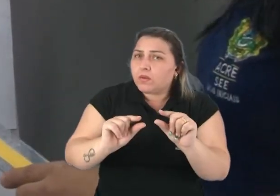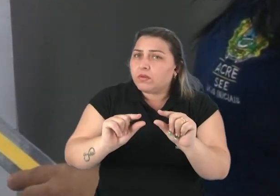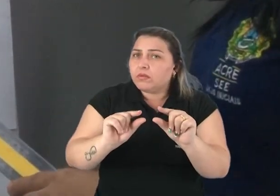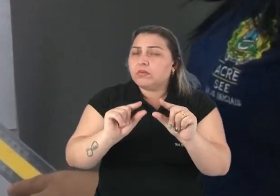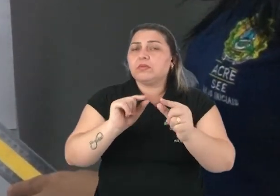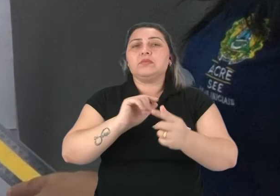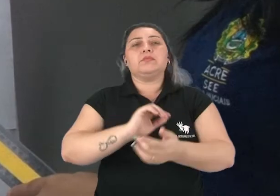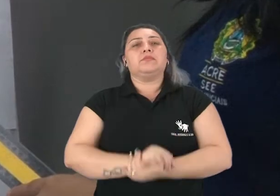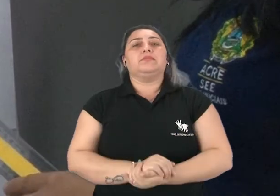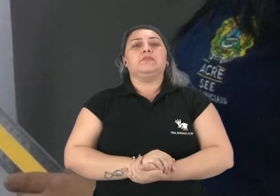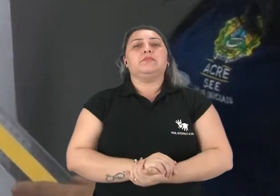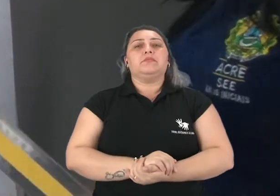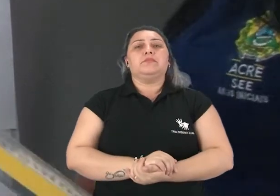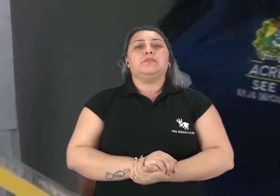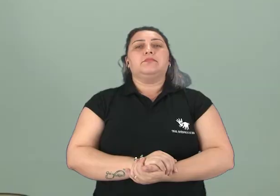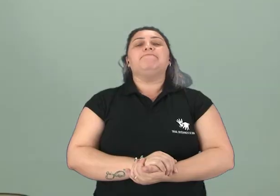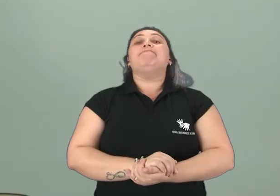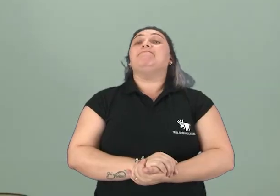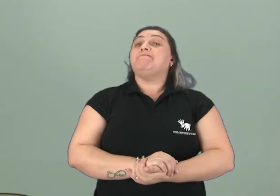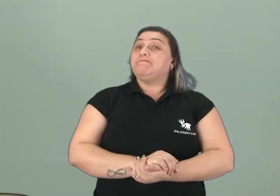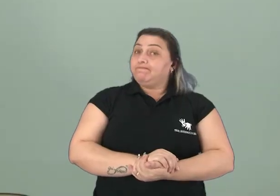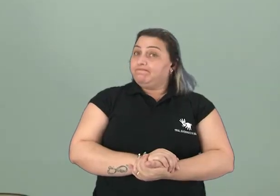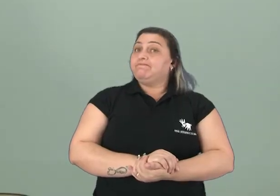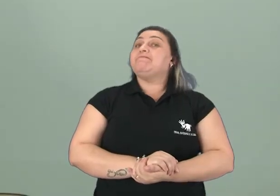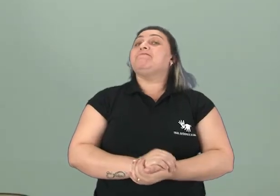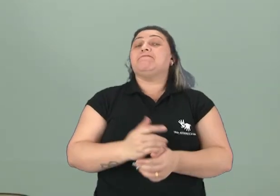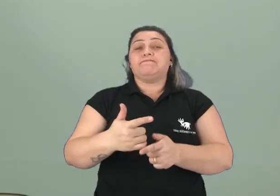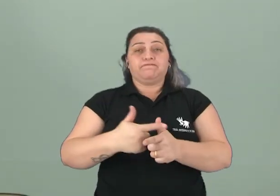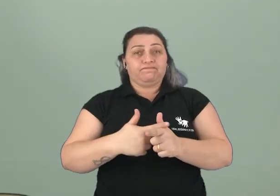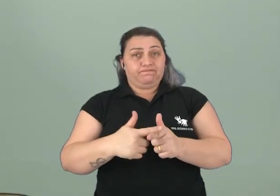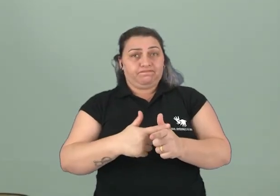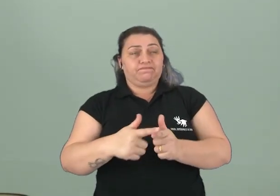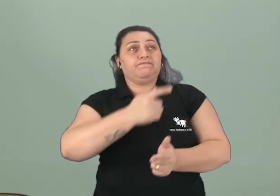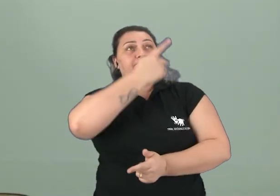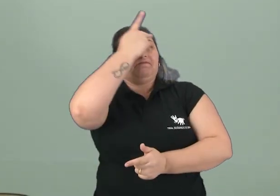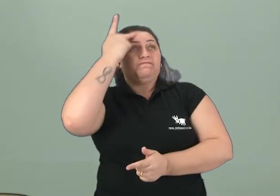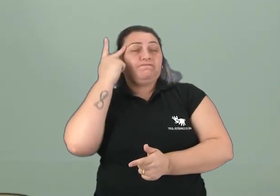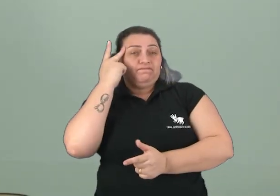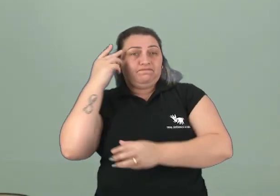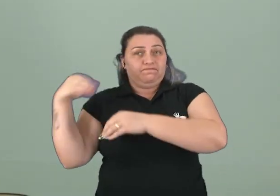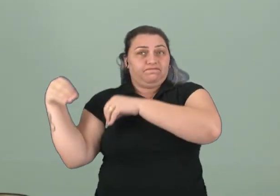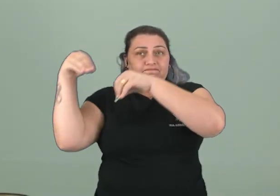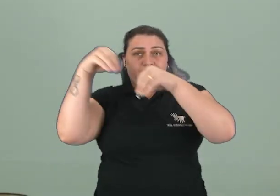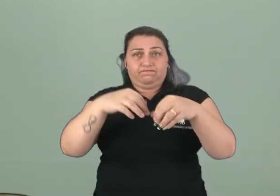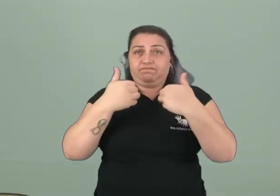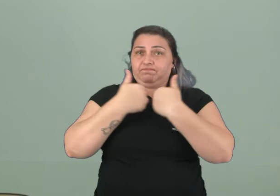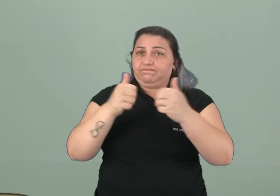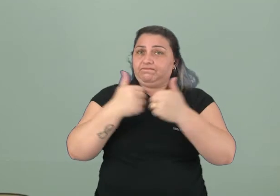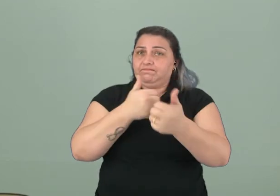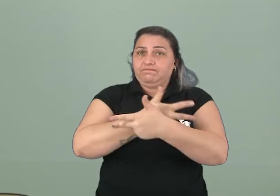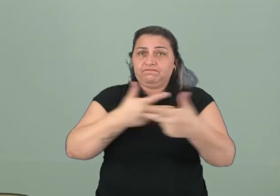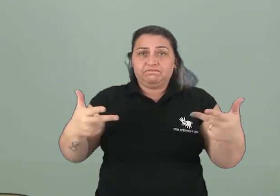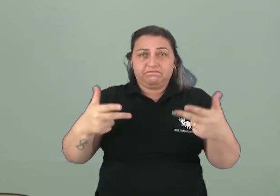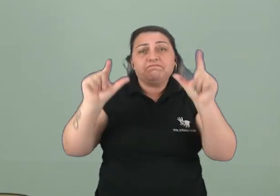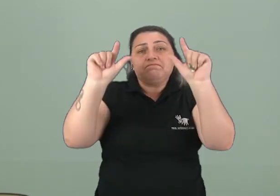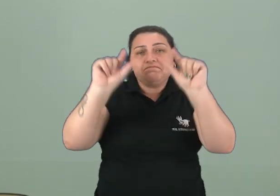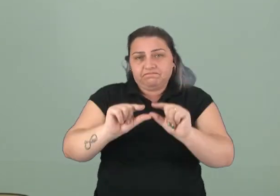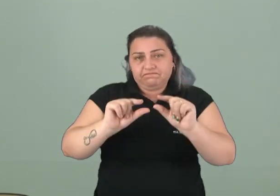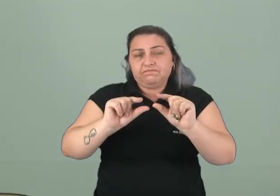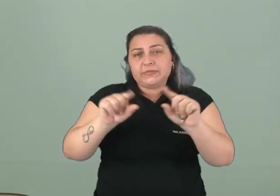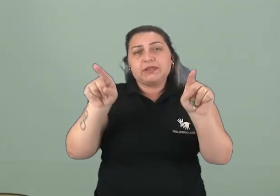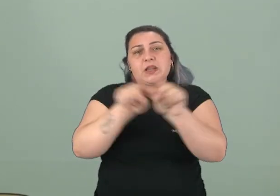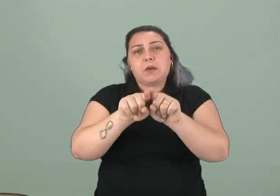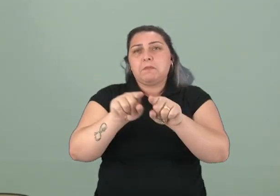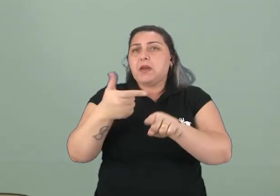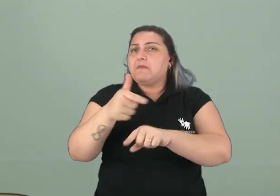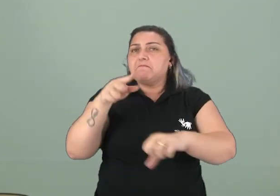empregos insuficientes. Será que é um problema? Muitas pessoas vieram para cá e o transporte coletivo não é o suficiente e nem